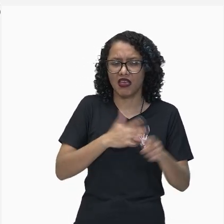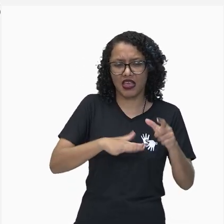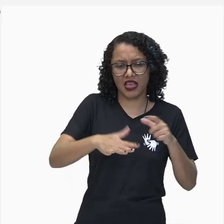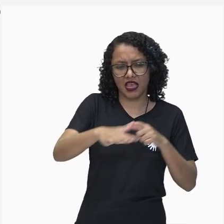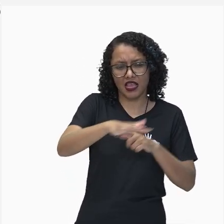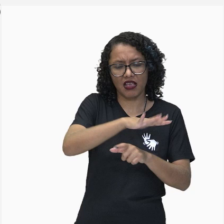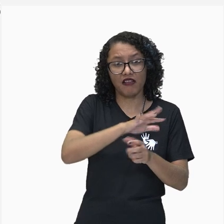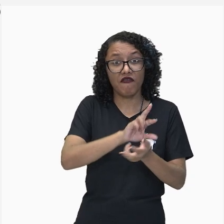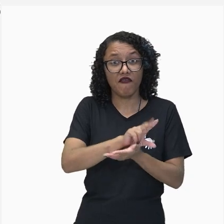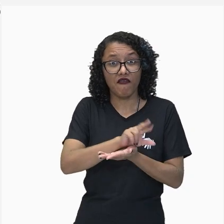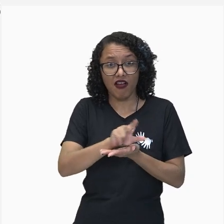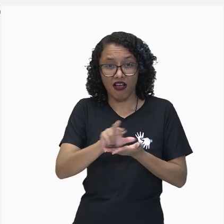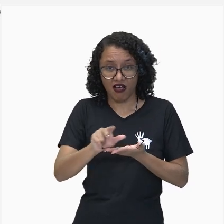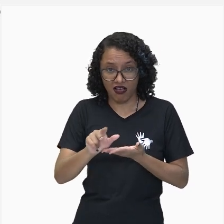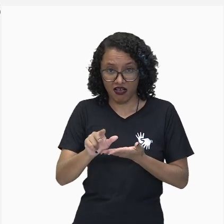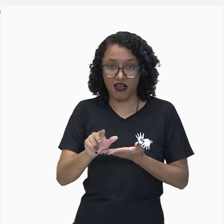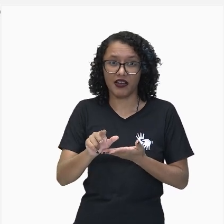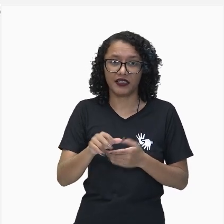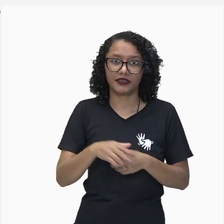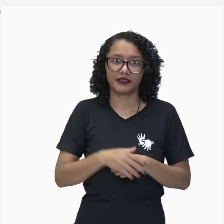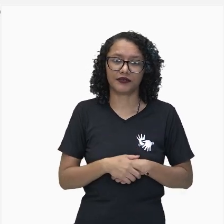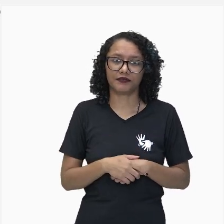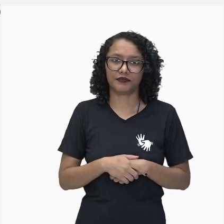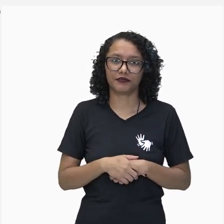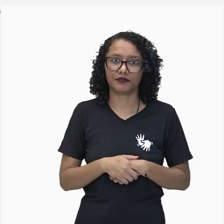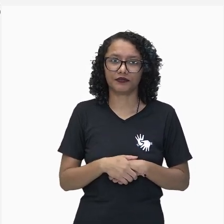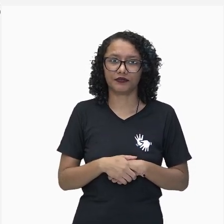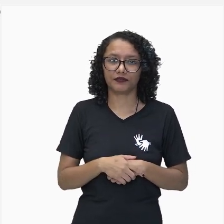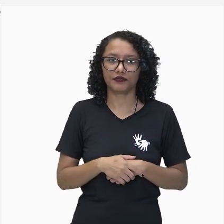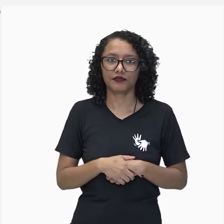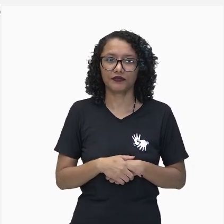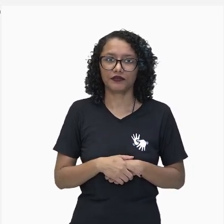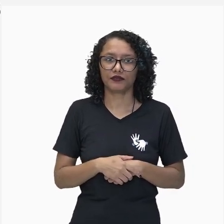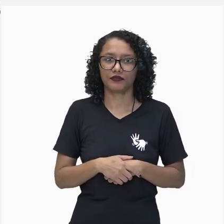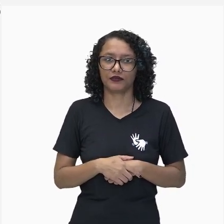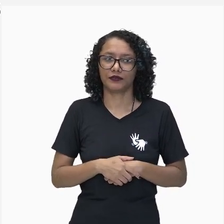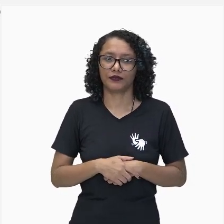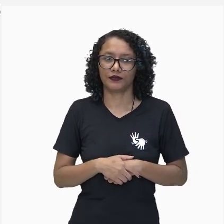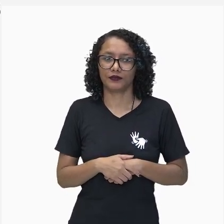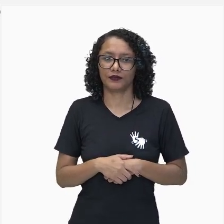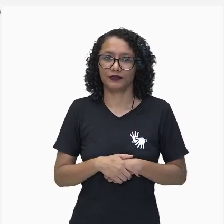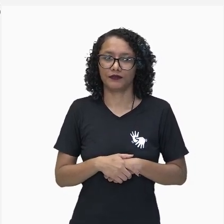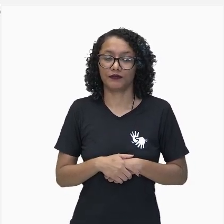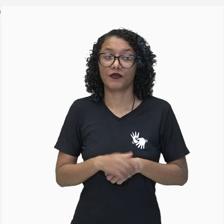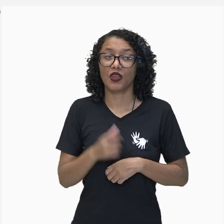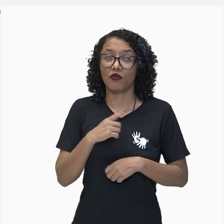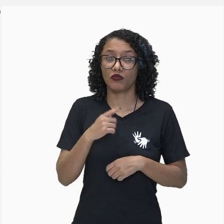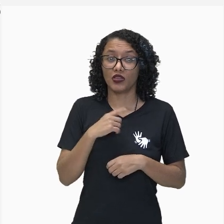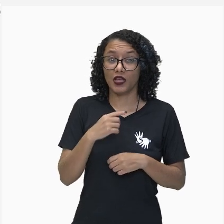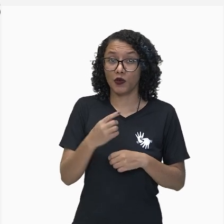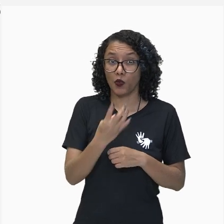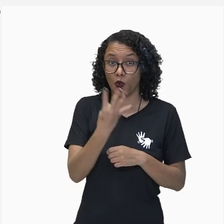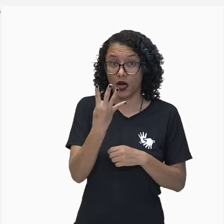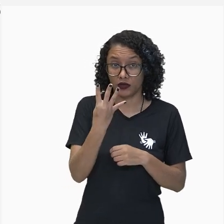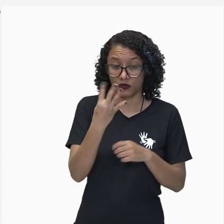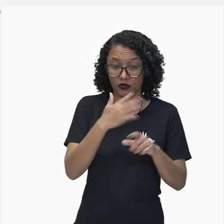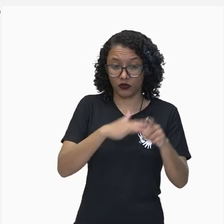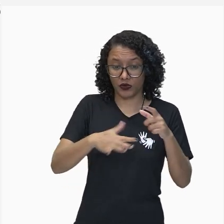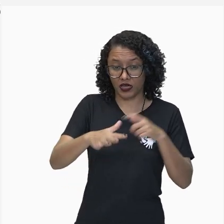ilhas. Então, o arquipélago do Japão vai ser composto aí, por 4